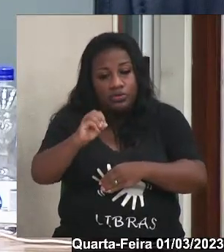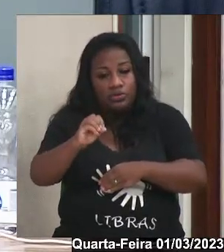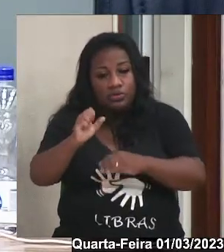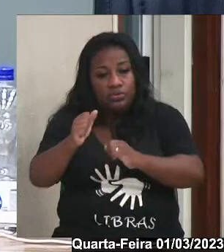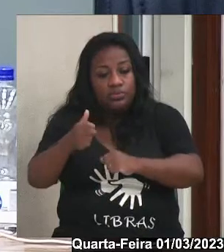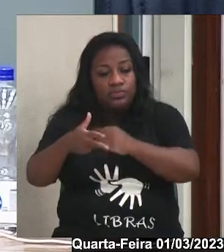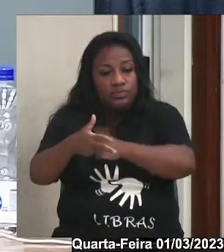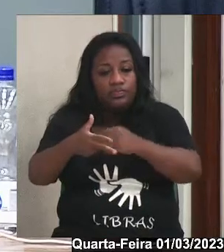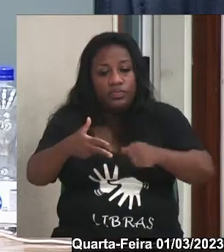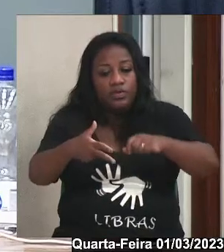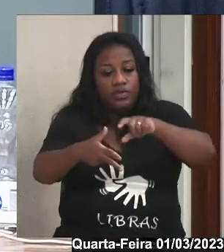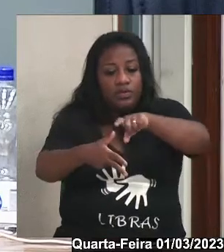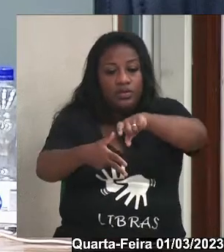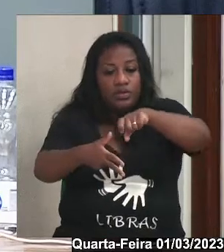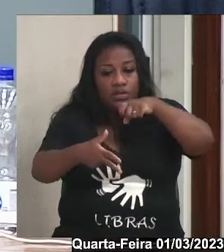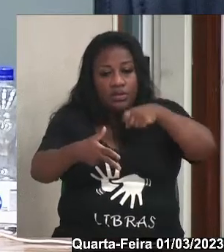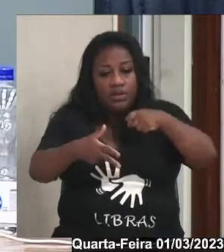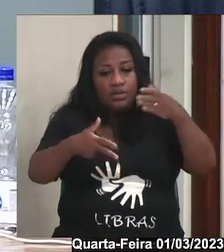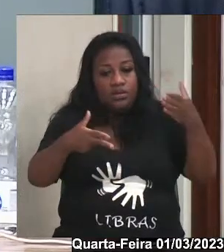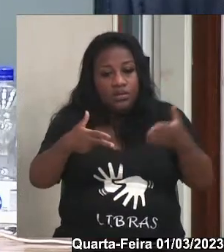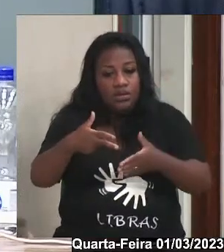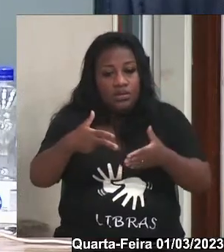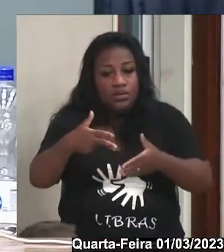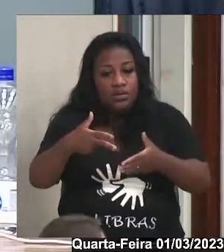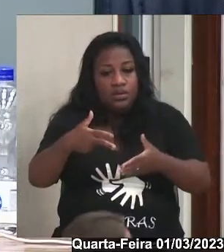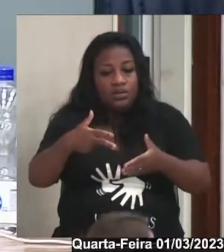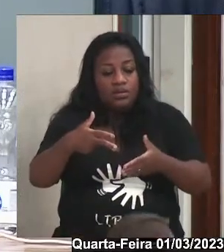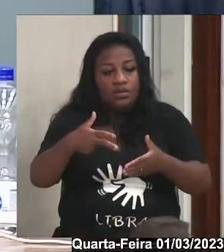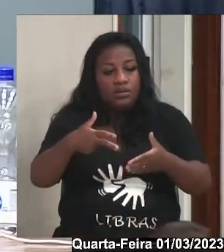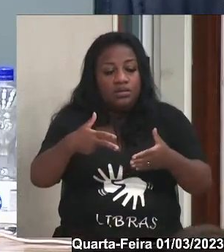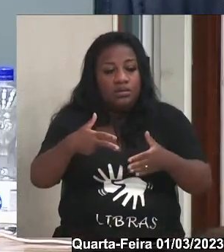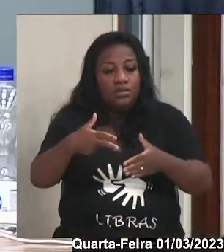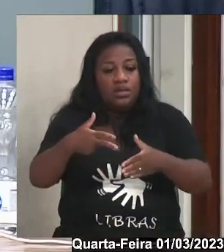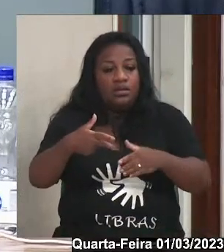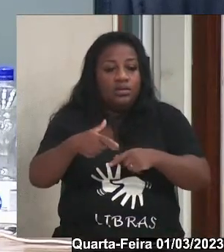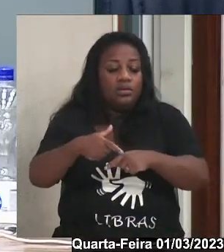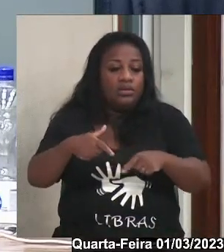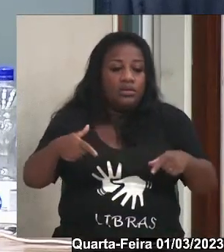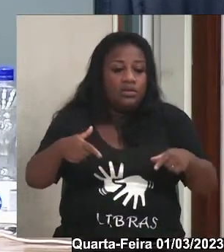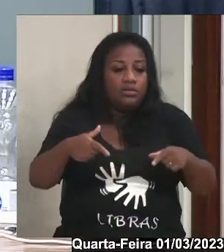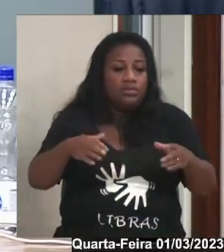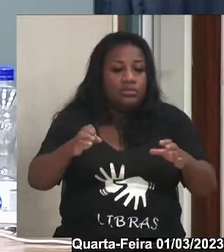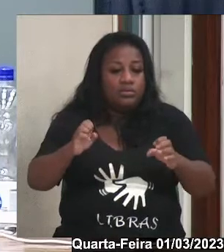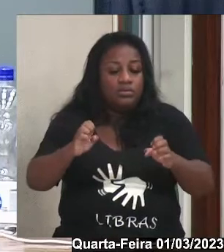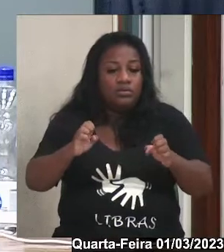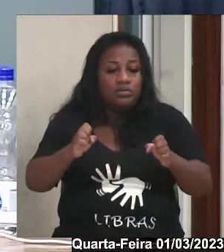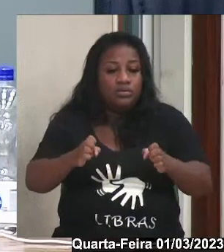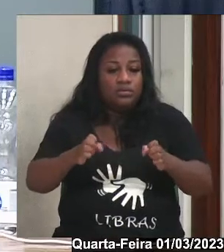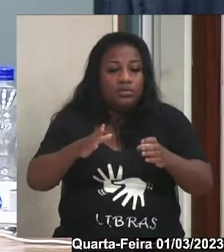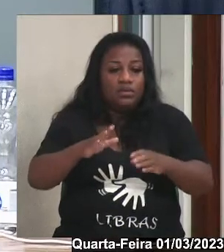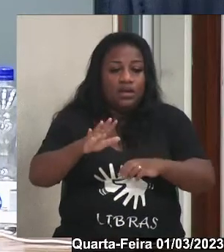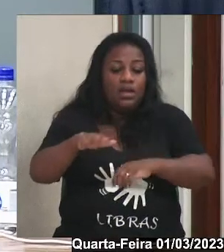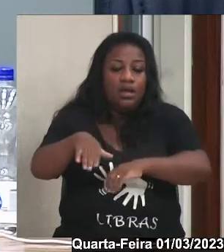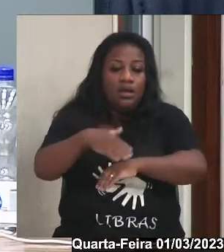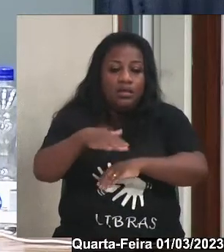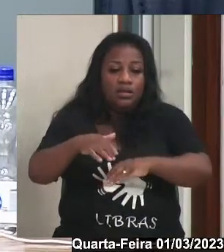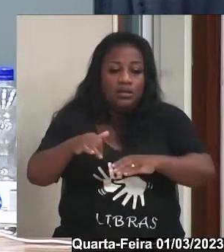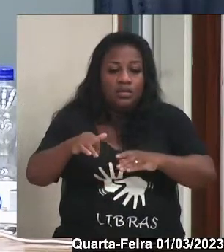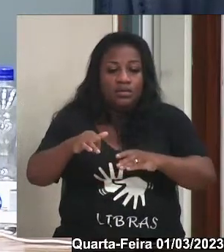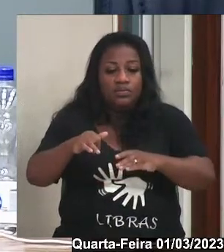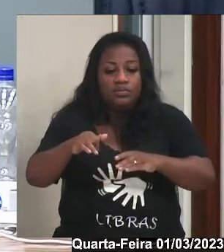Poder Executivo estudo para iluminação pública com lâmpadas de LED na viela situada na altura do número 23 da Rua da Benção, Jardim